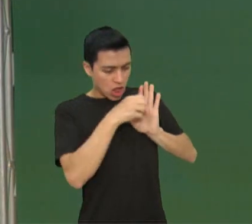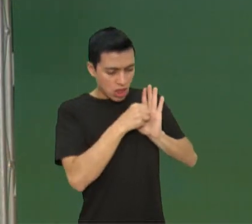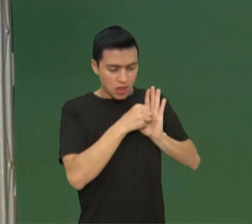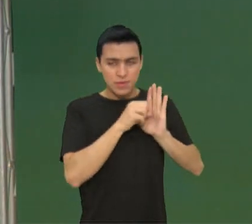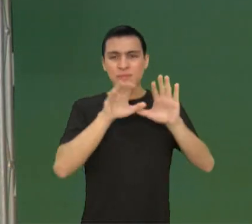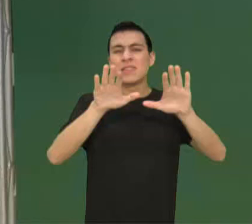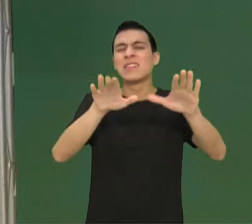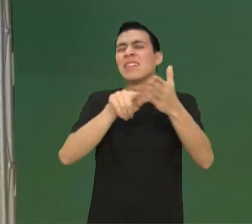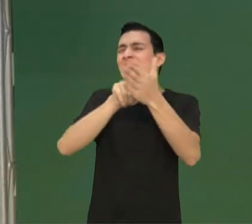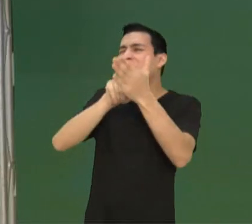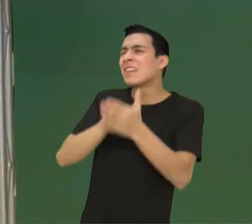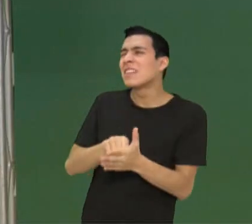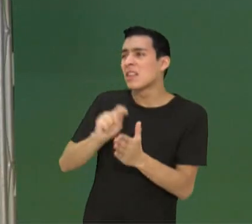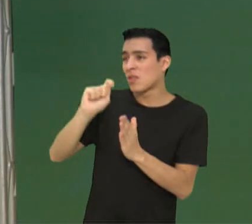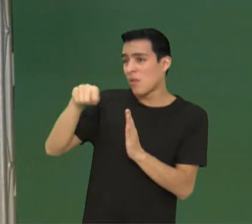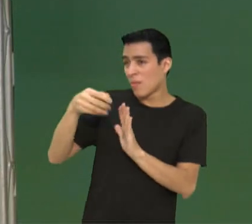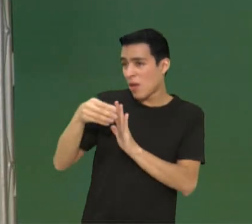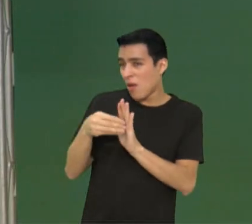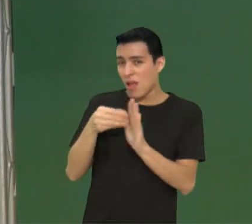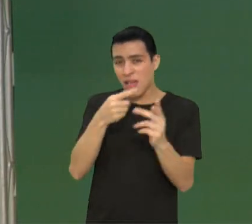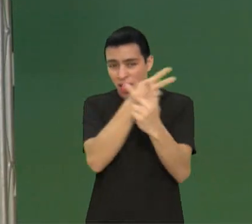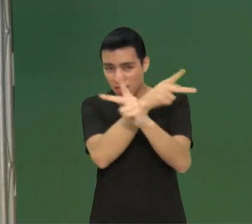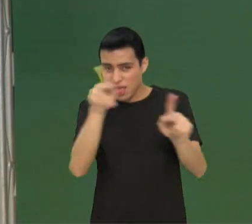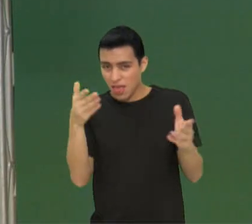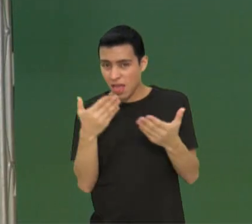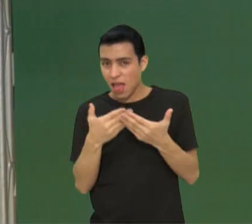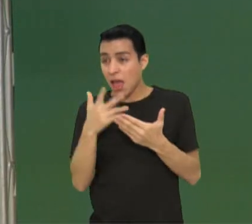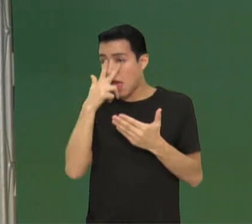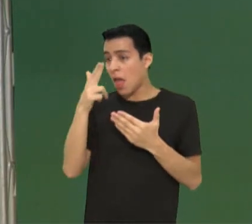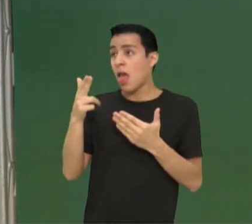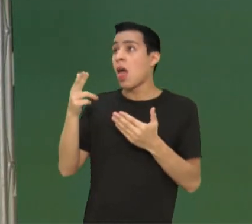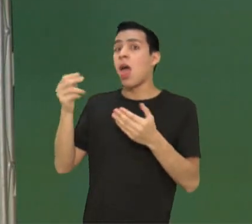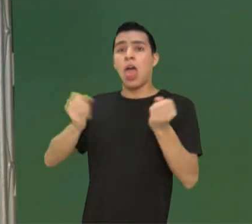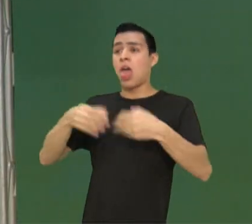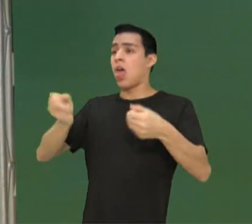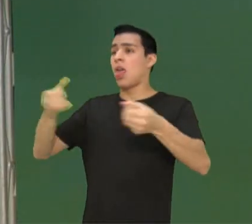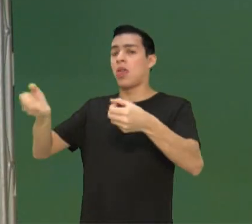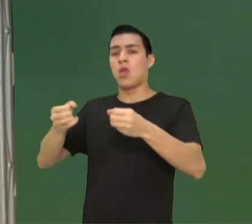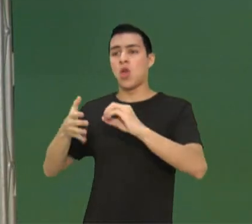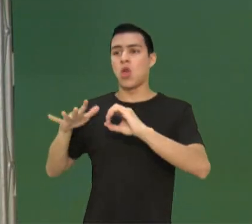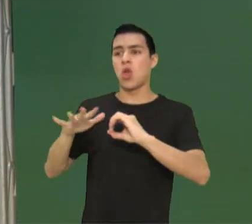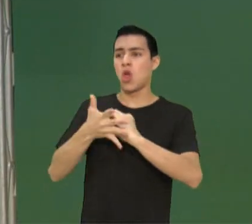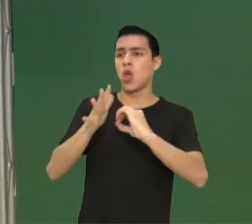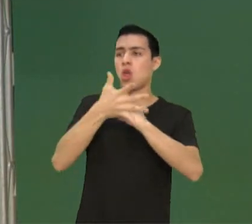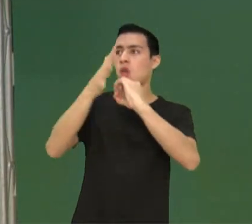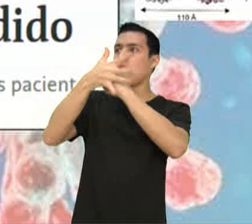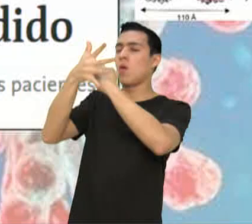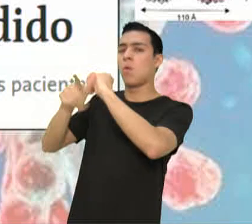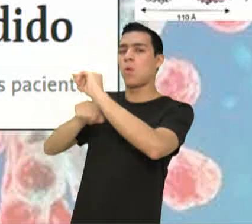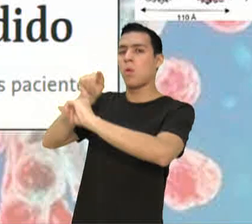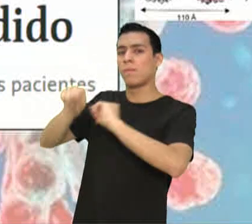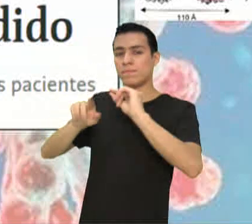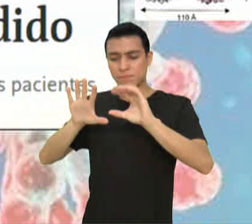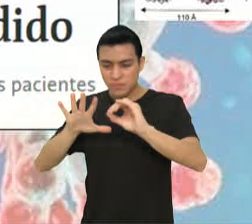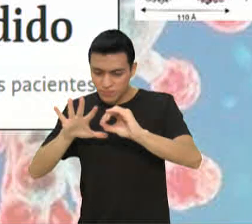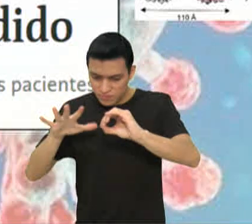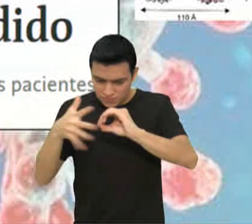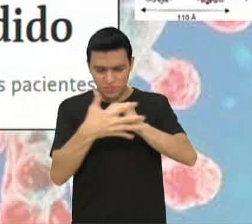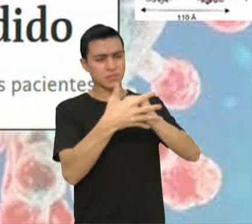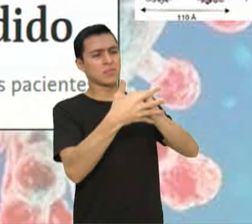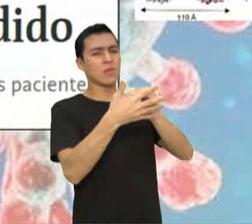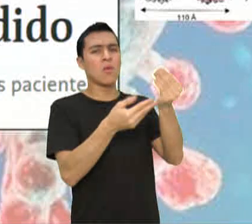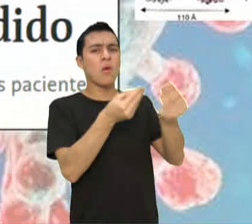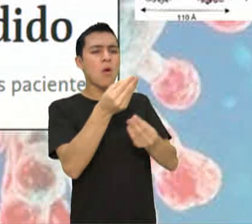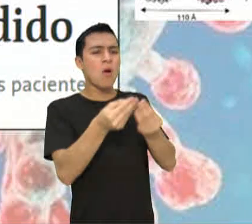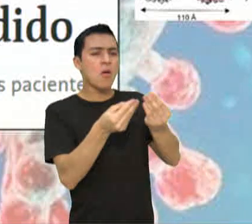referente ao conteúdo para trazer para as aulas de vocês, parece muita coisa sobre coronavírus. Efeito do coronavírus em